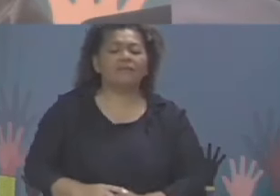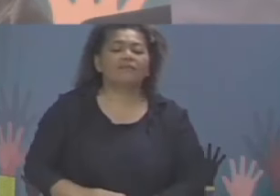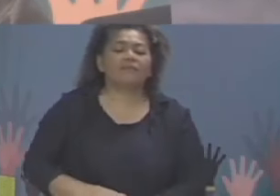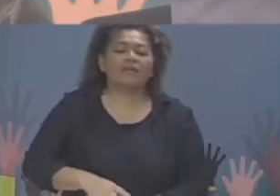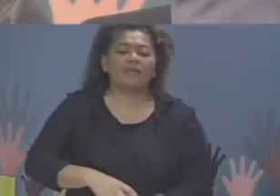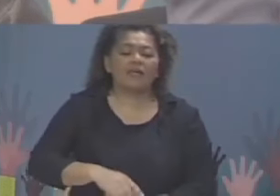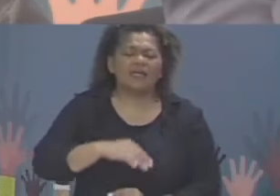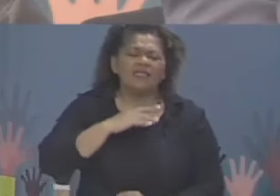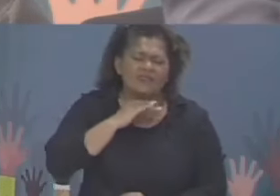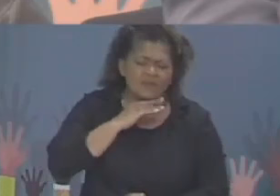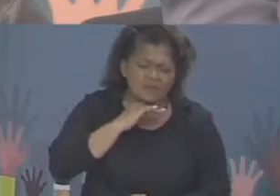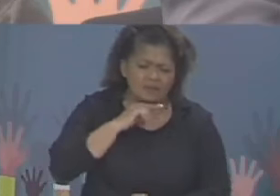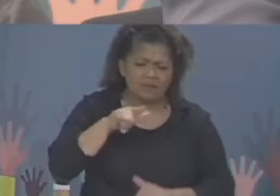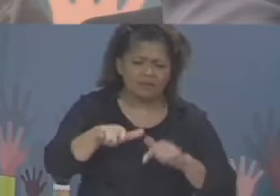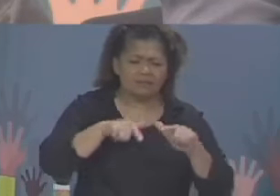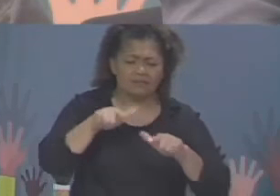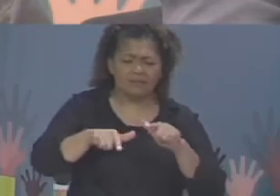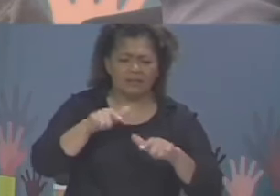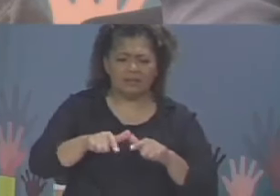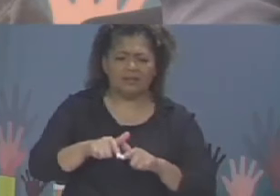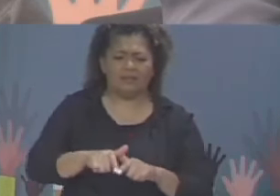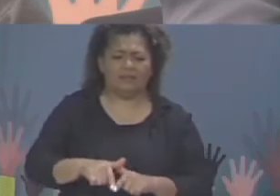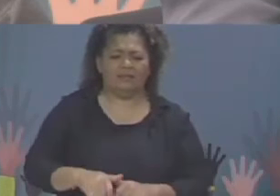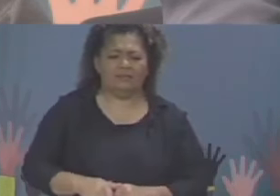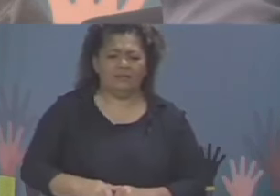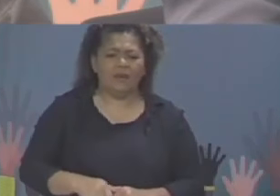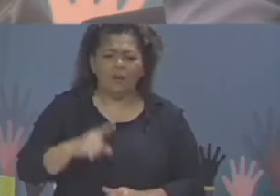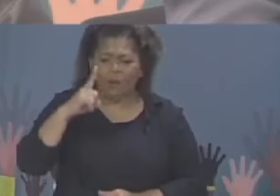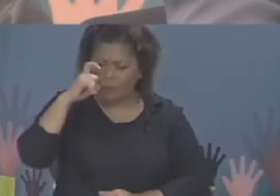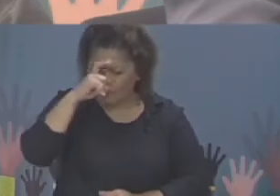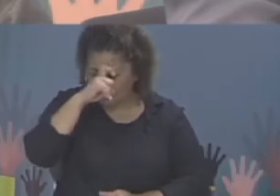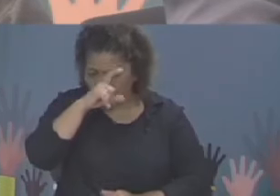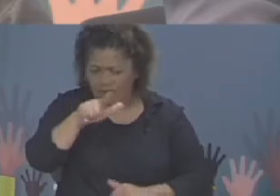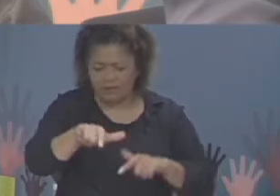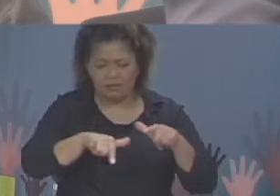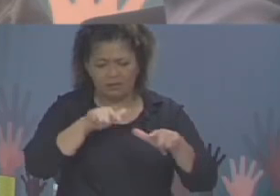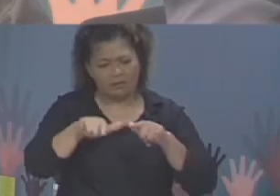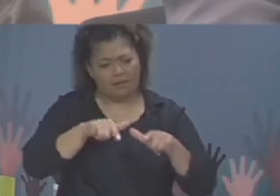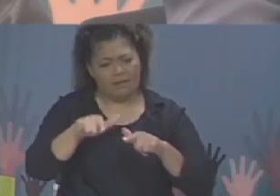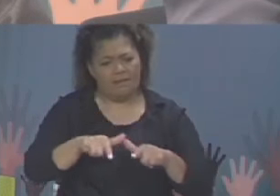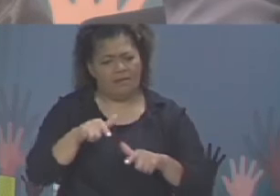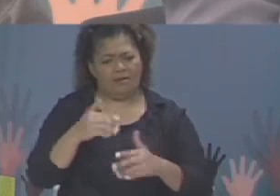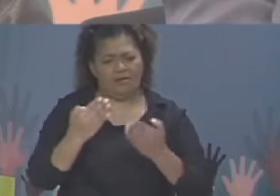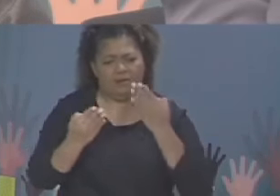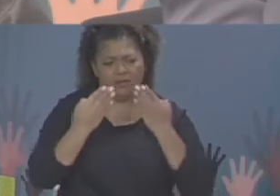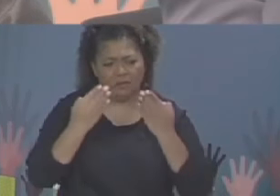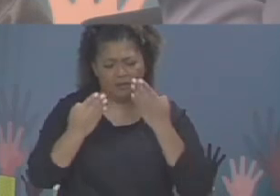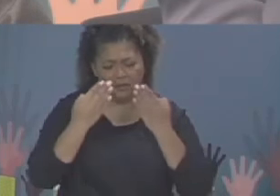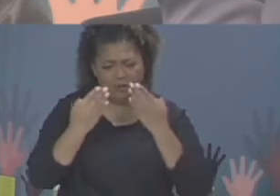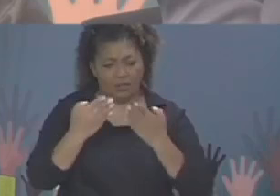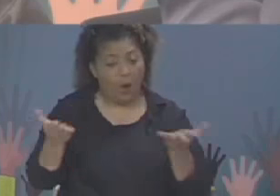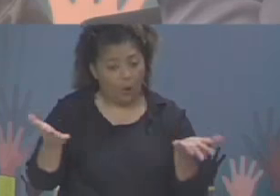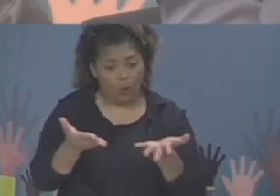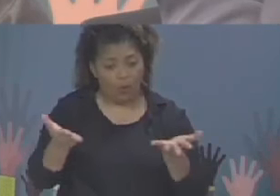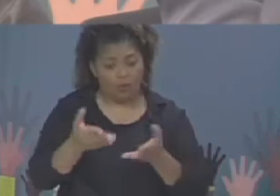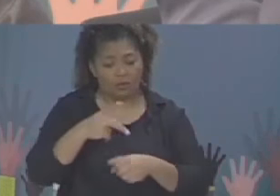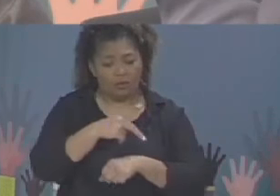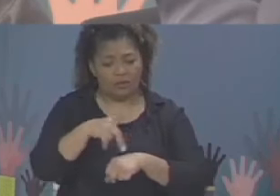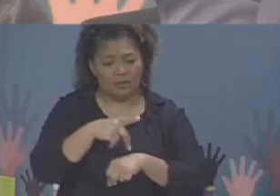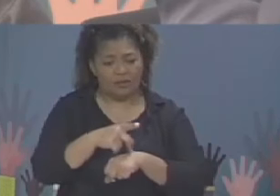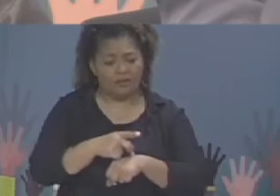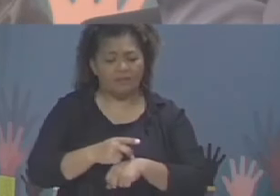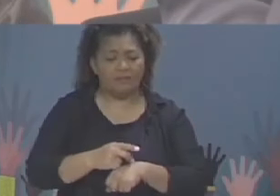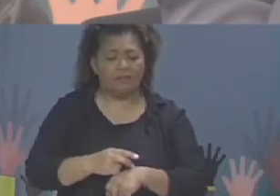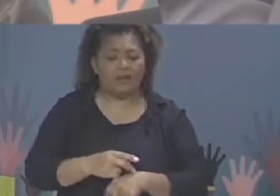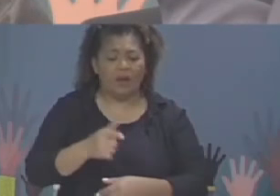de trabalho da nossa categoria, a precarização do trabalho, e para isso nós elencamos uma série de propostas, como manter a luta pelas 30